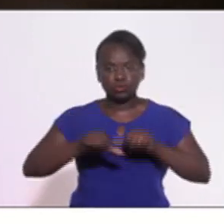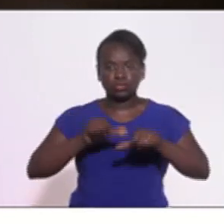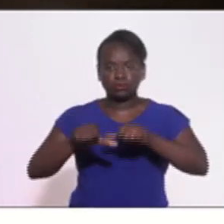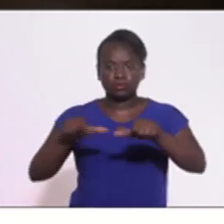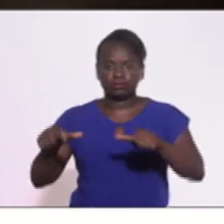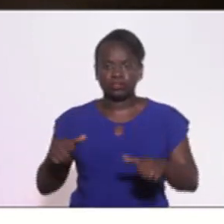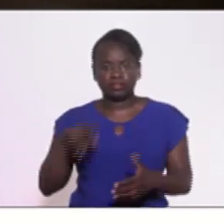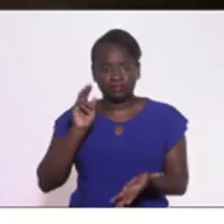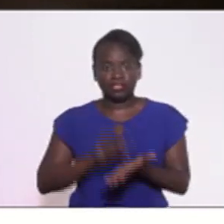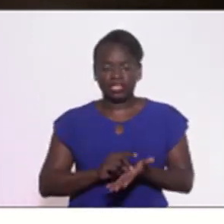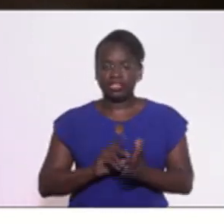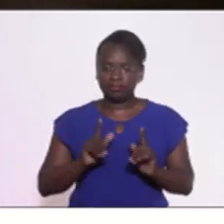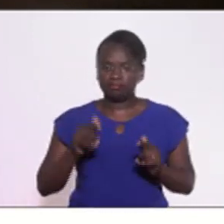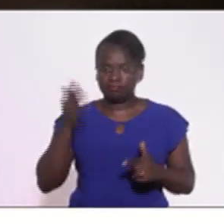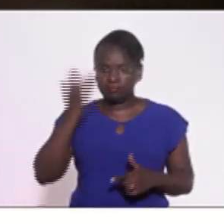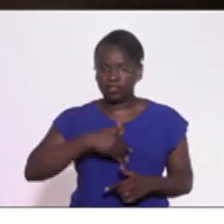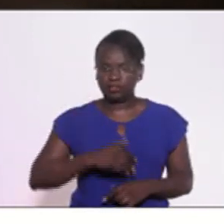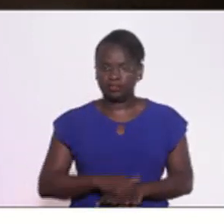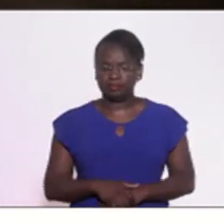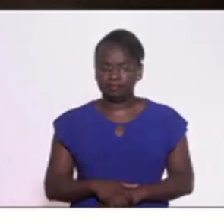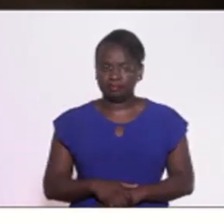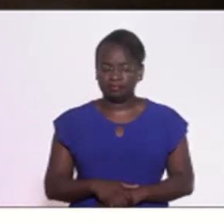a realidade se faça.